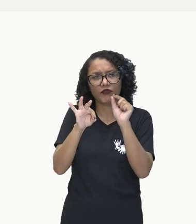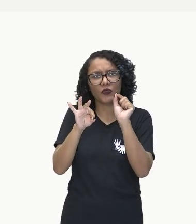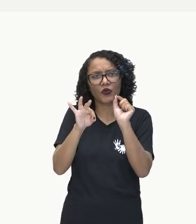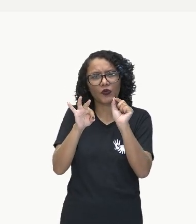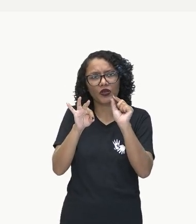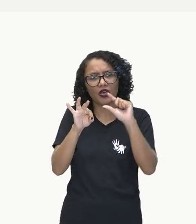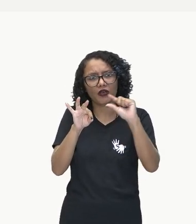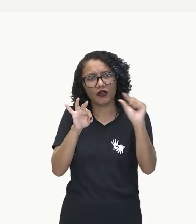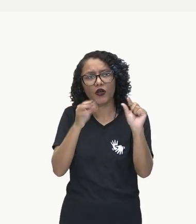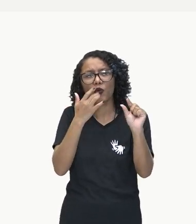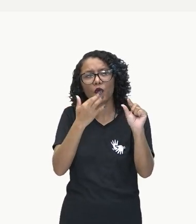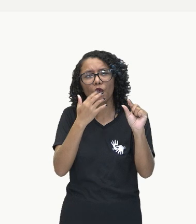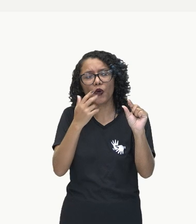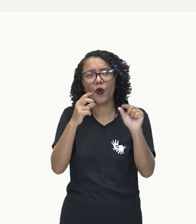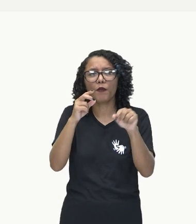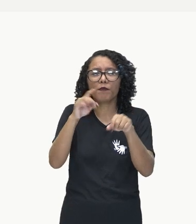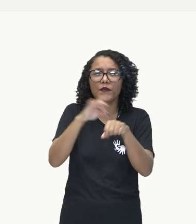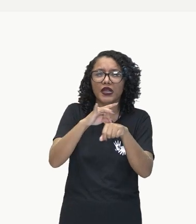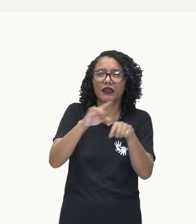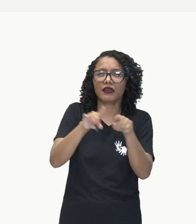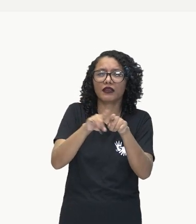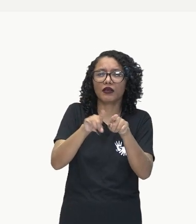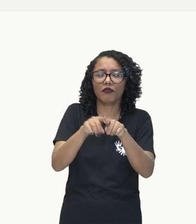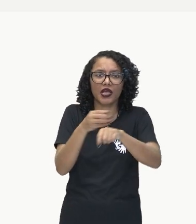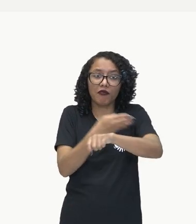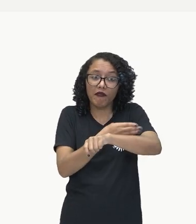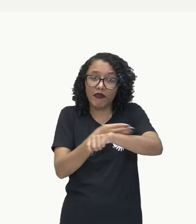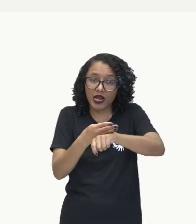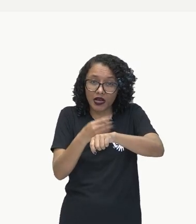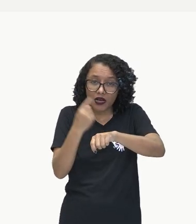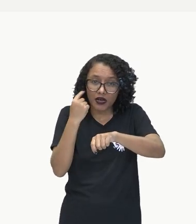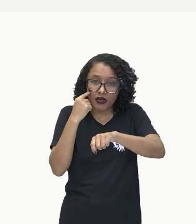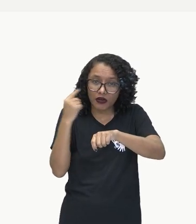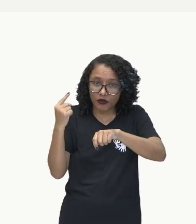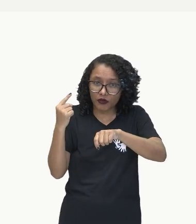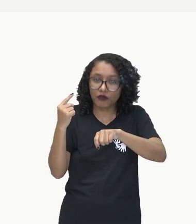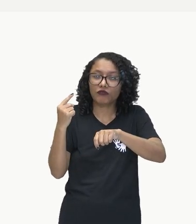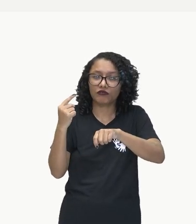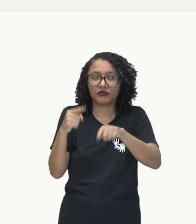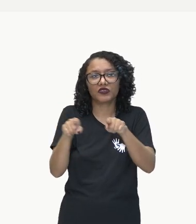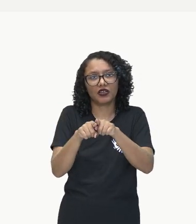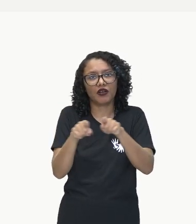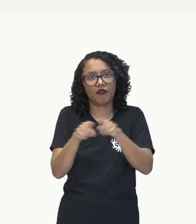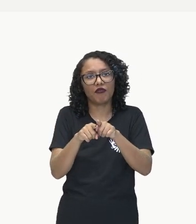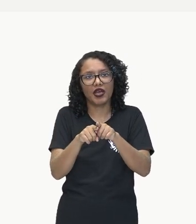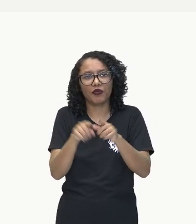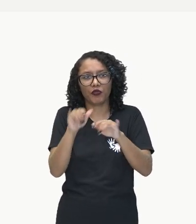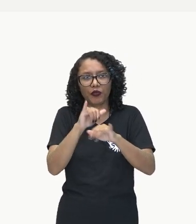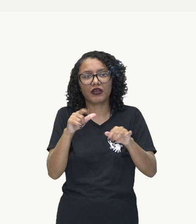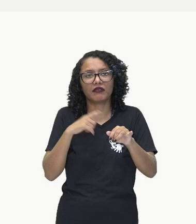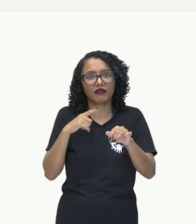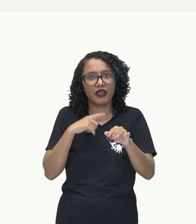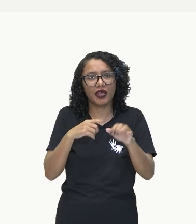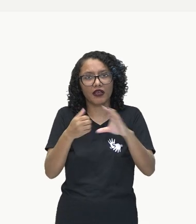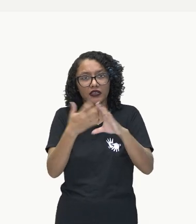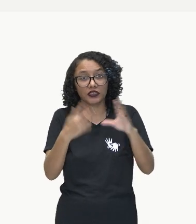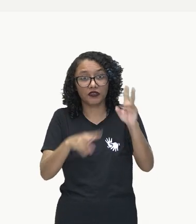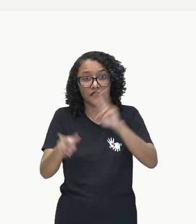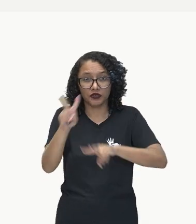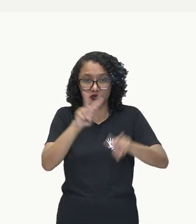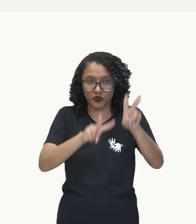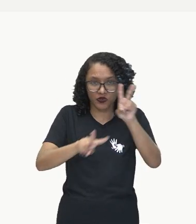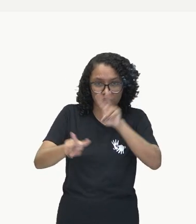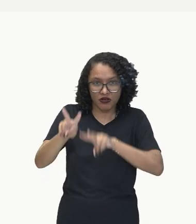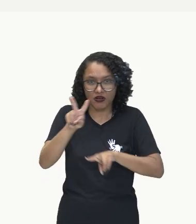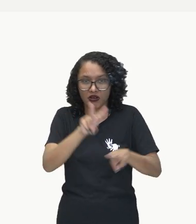e brancas. Então a nossa propaganda, ela age justamente sobre esses elementos visuais. Nós temos aqui o mosquito, e ele traz justamente